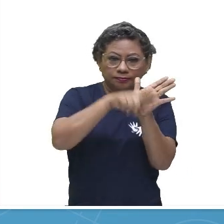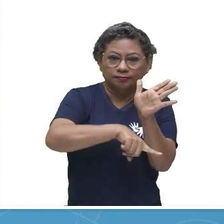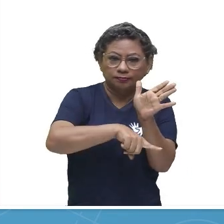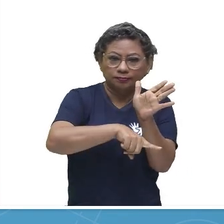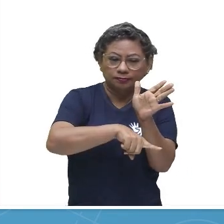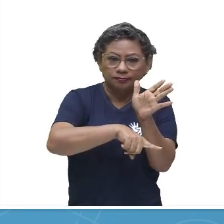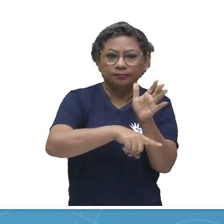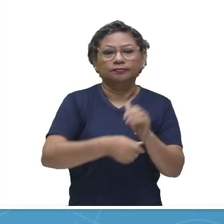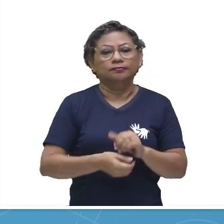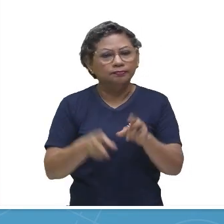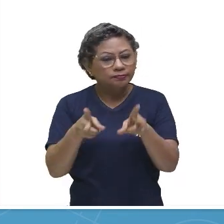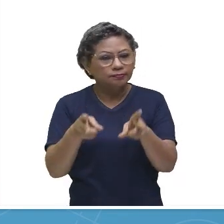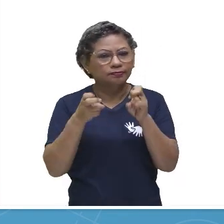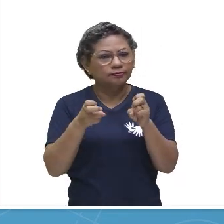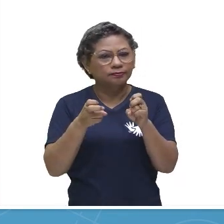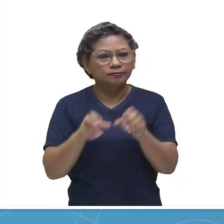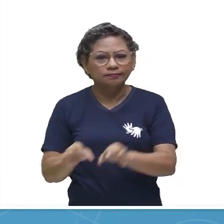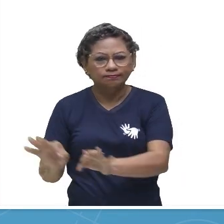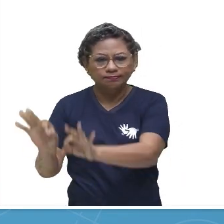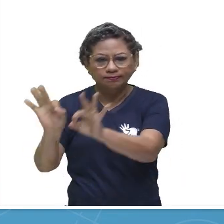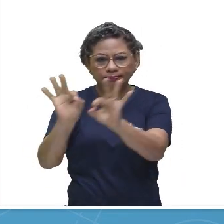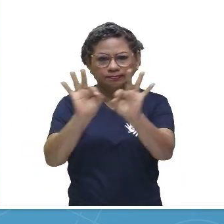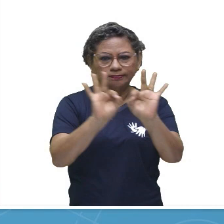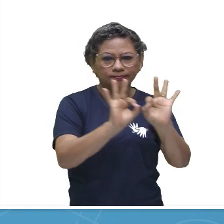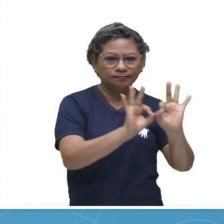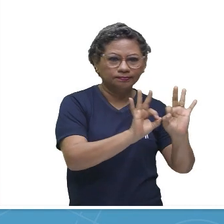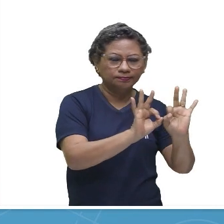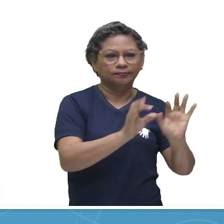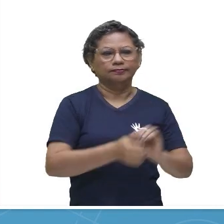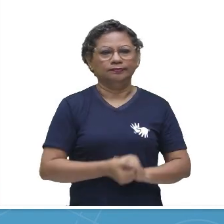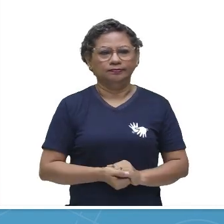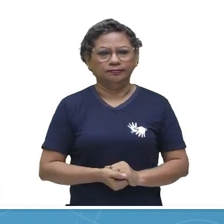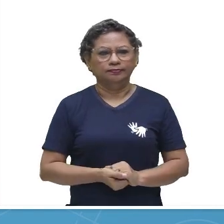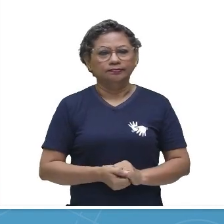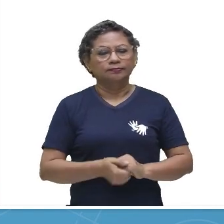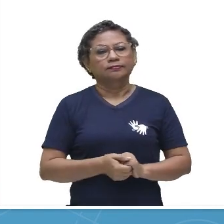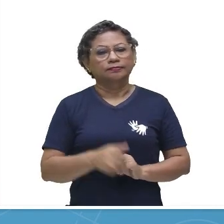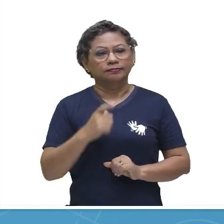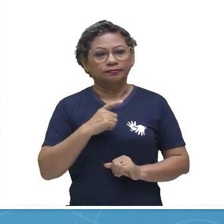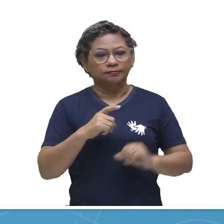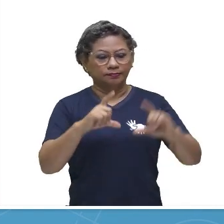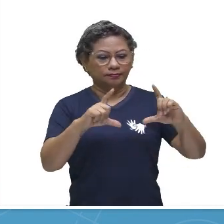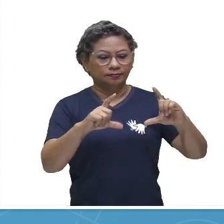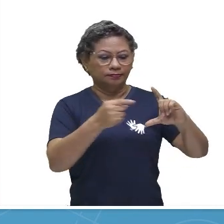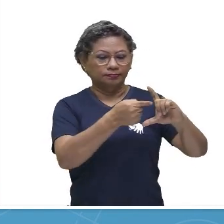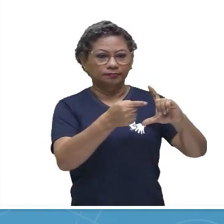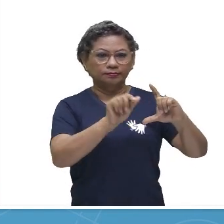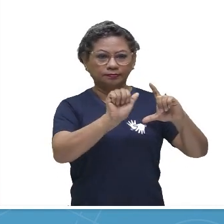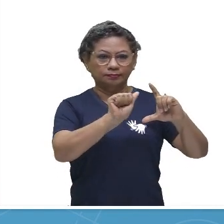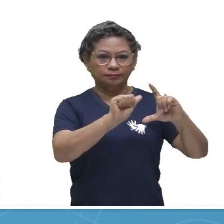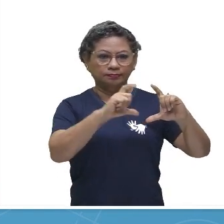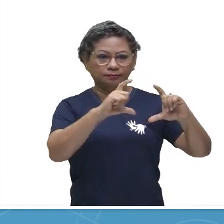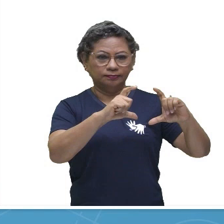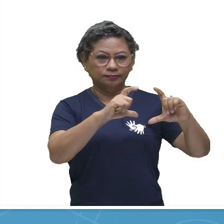reforçar. São as bases negativas, né? Então, existem momentos em que o resultado vai ser positivo e momentos